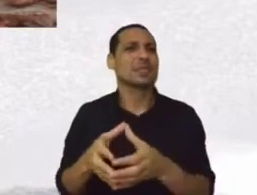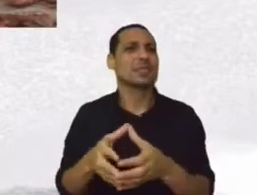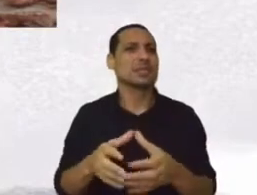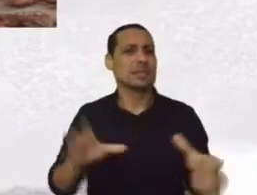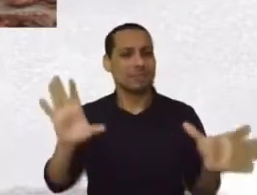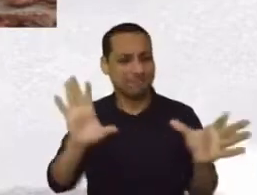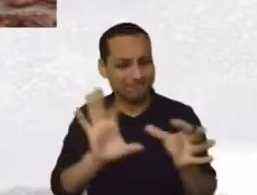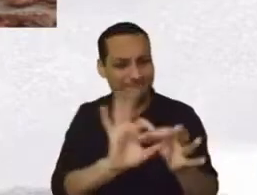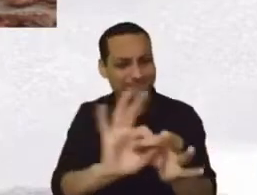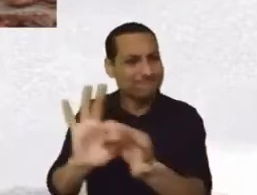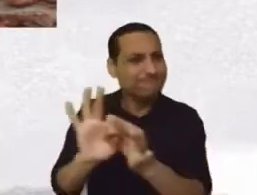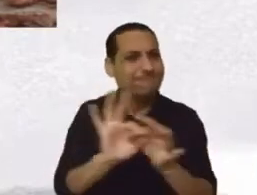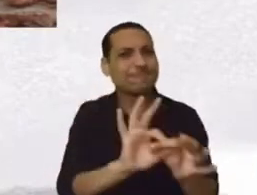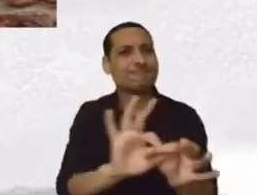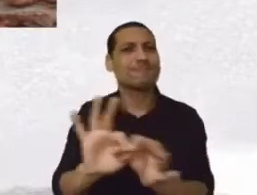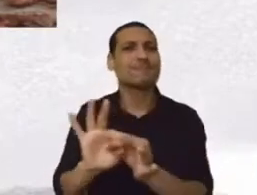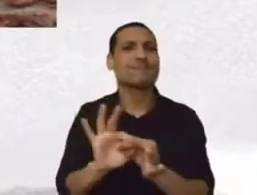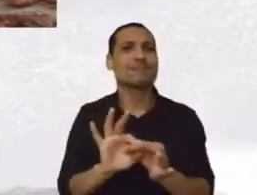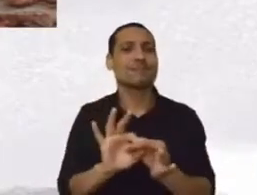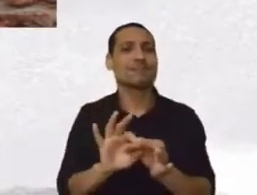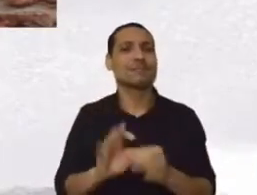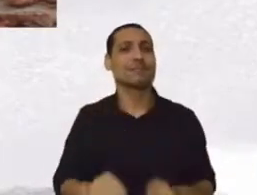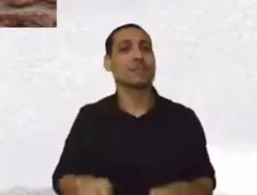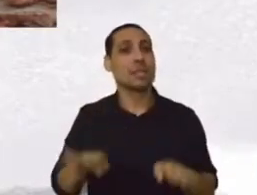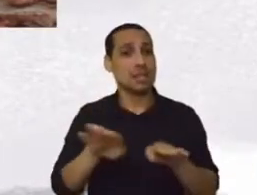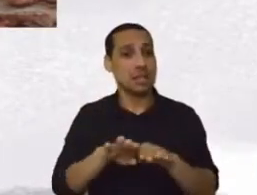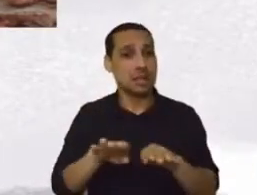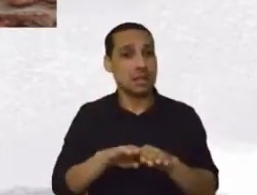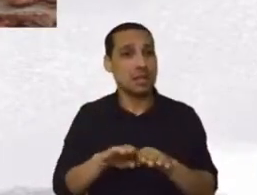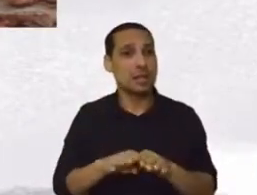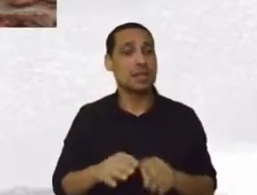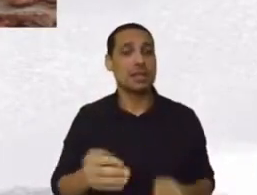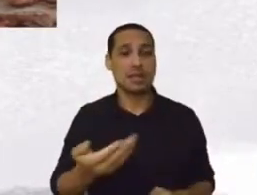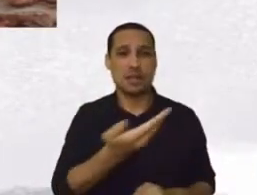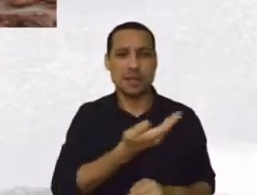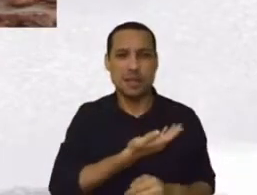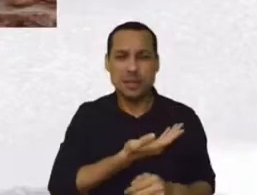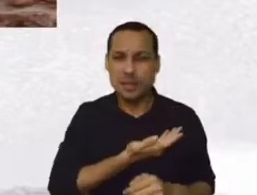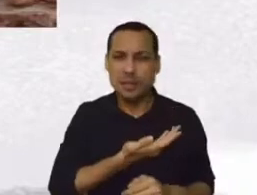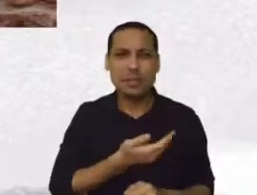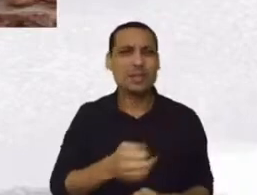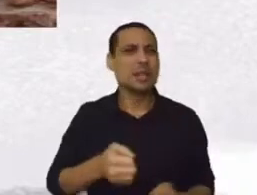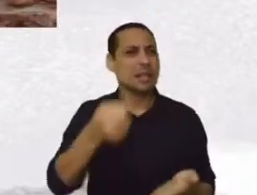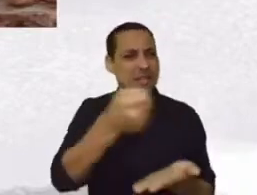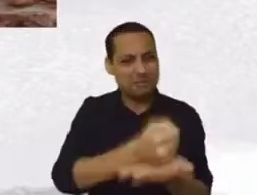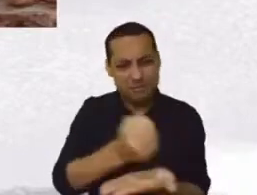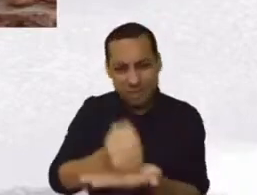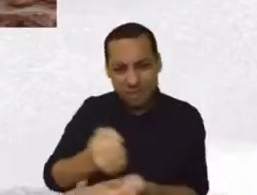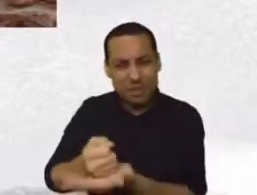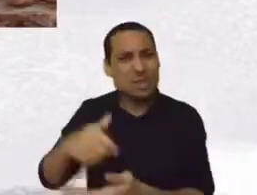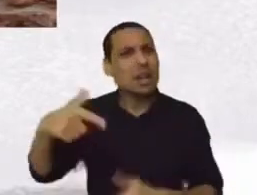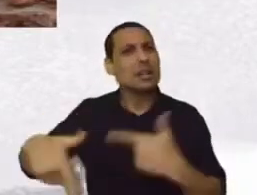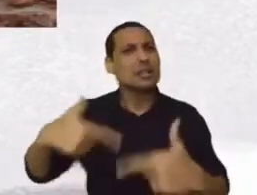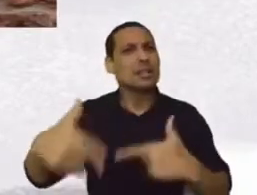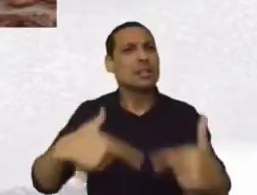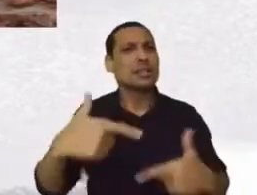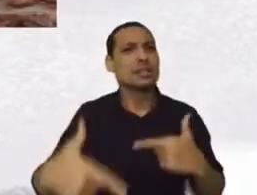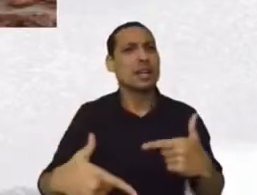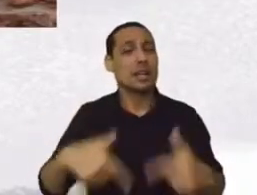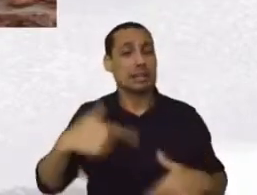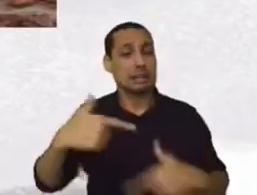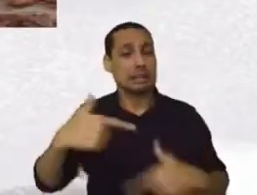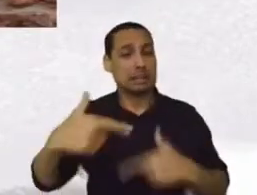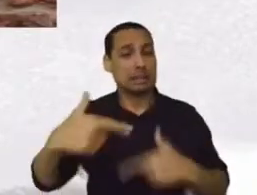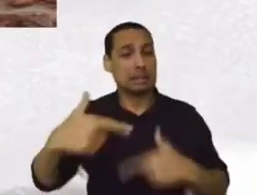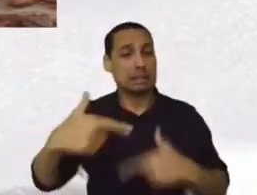companheiros e companheiras que não têm contrato de trabalho, que estão em informalidade, que estão trabalhando nos aplicativos. Então é muito importante